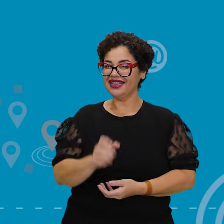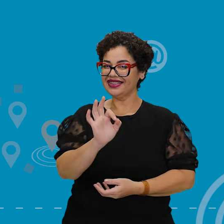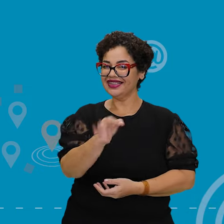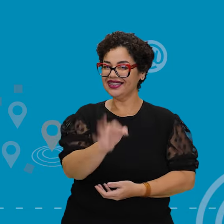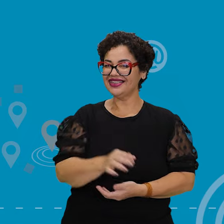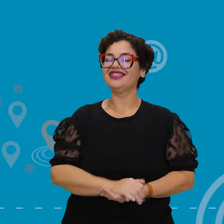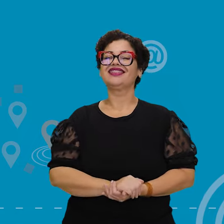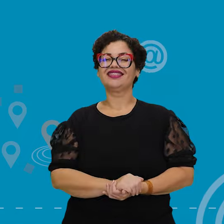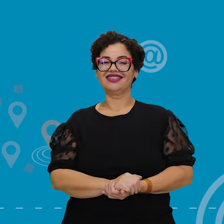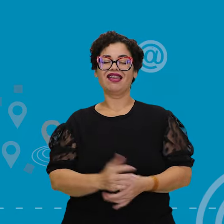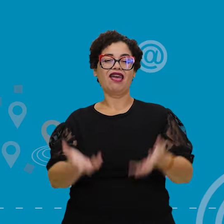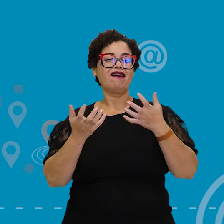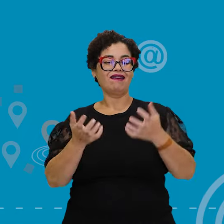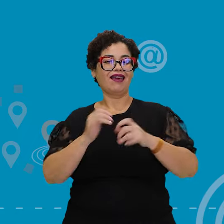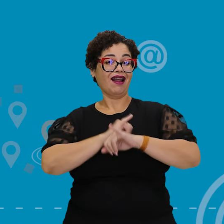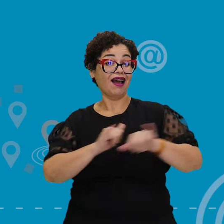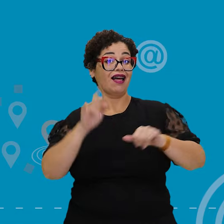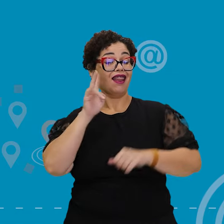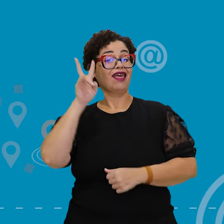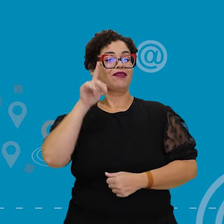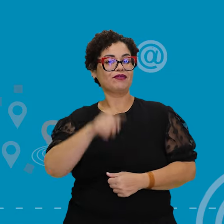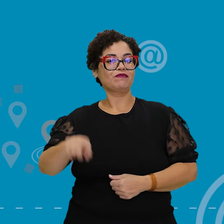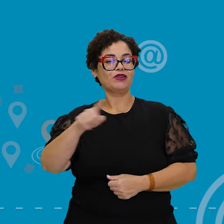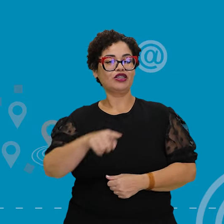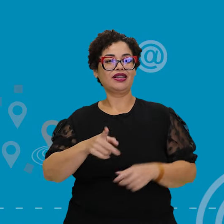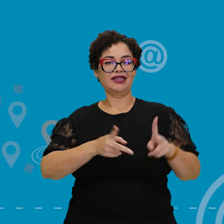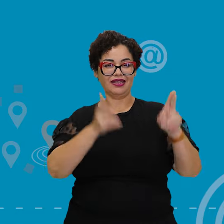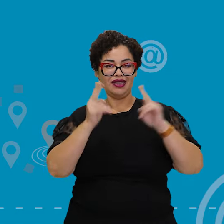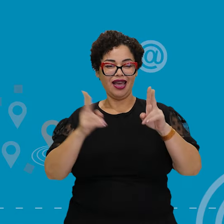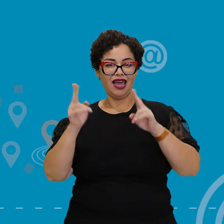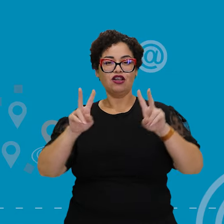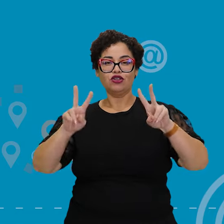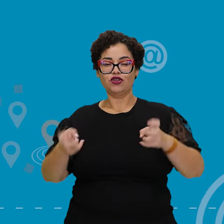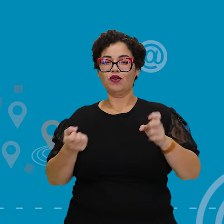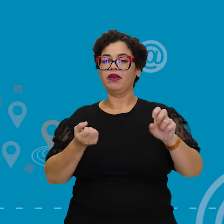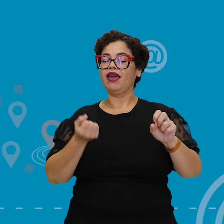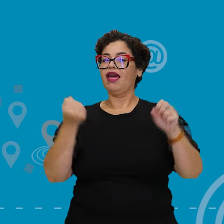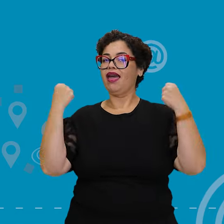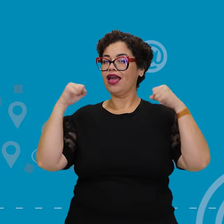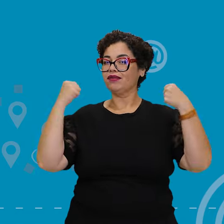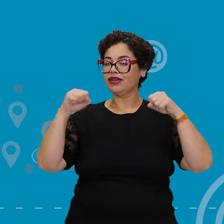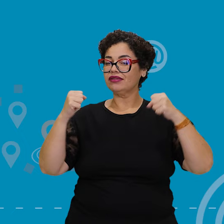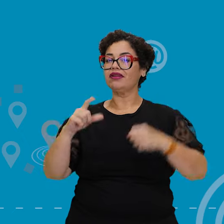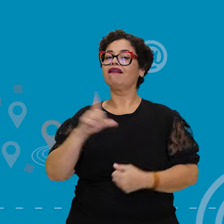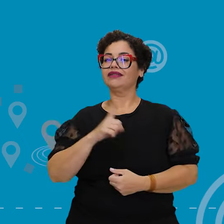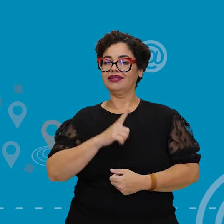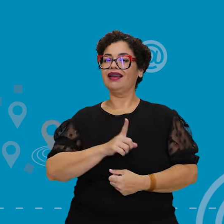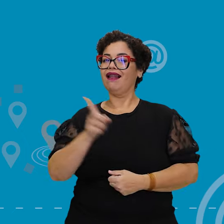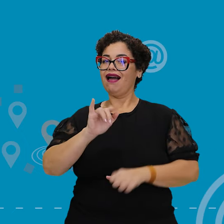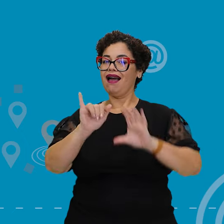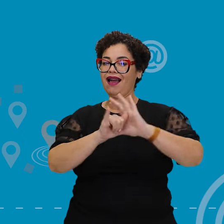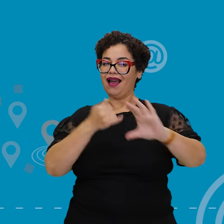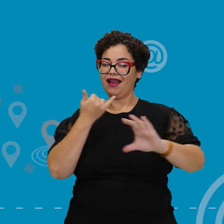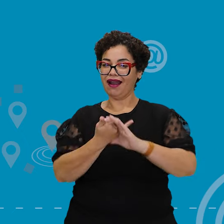professores. Muito interessante, não acham? E eu quero lembrar a vocês que essa série sobre